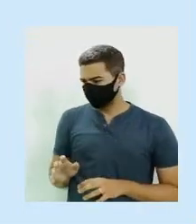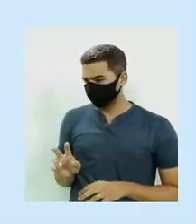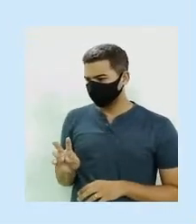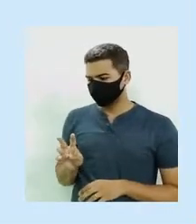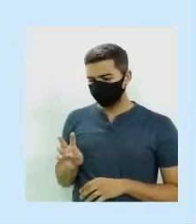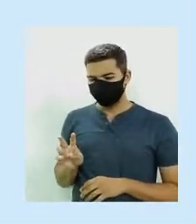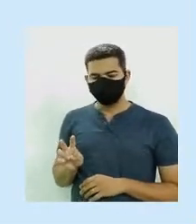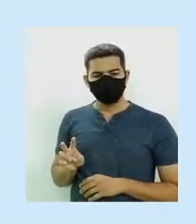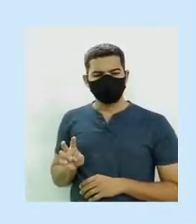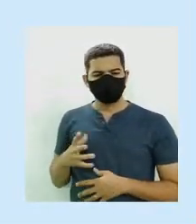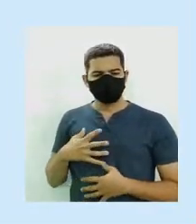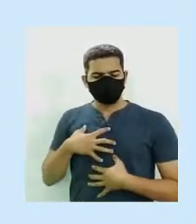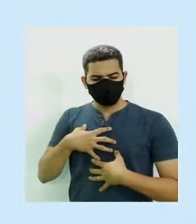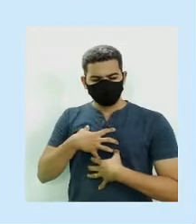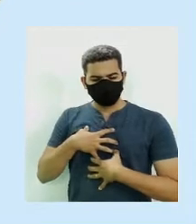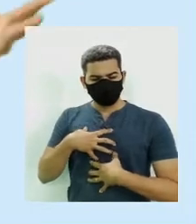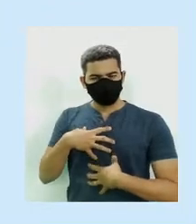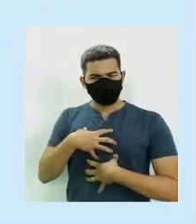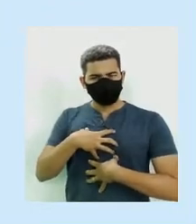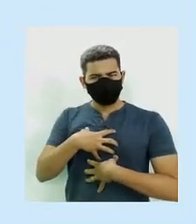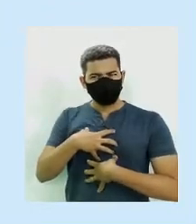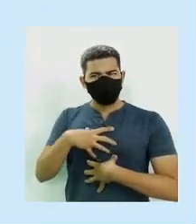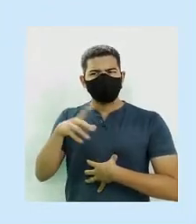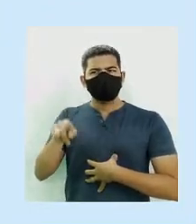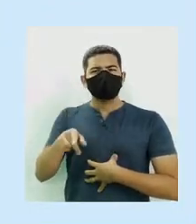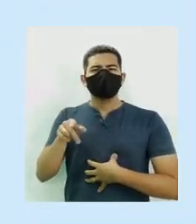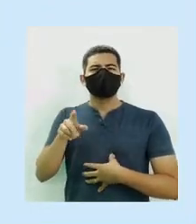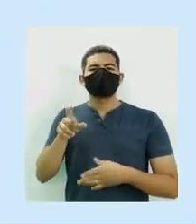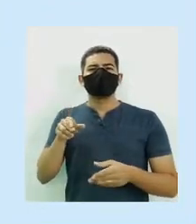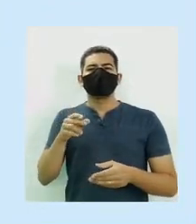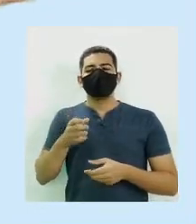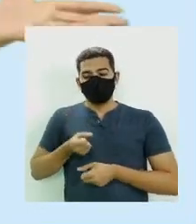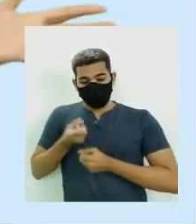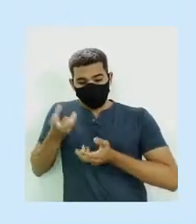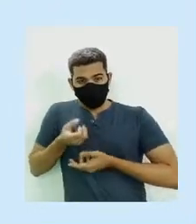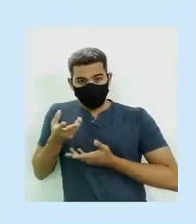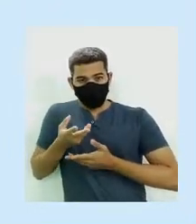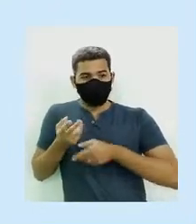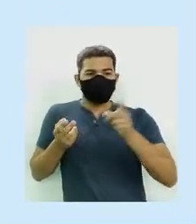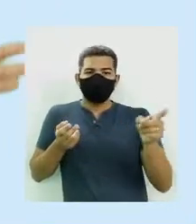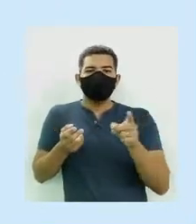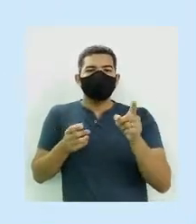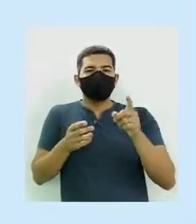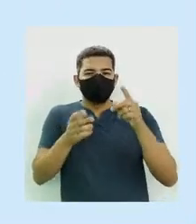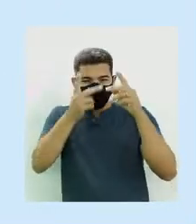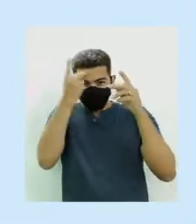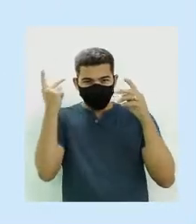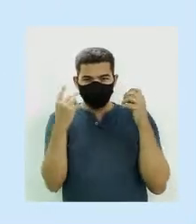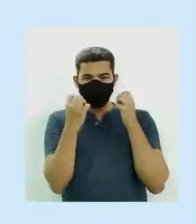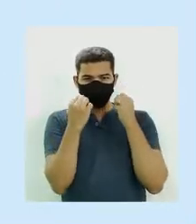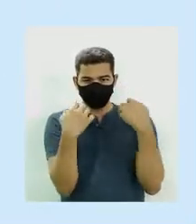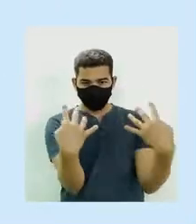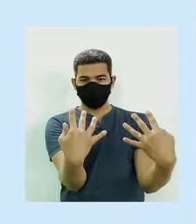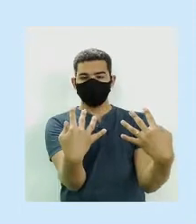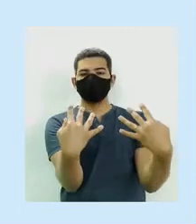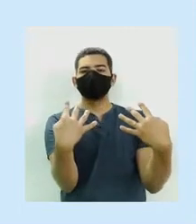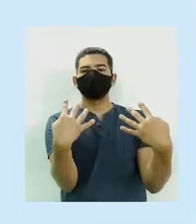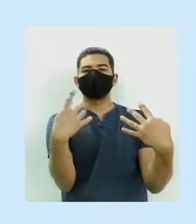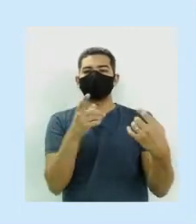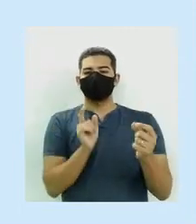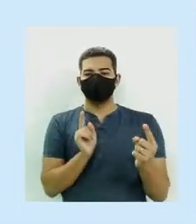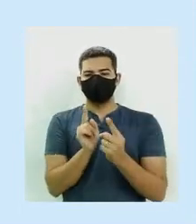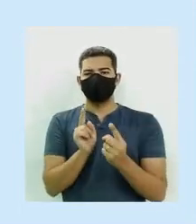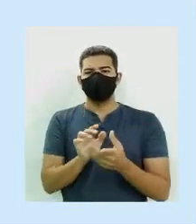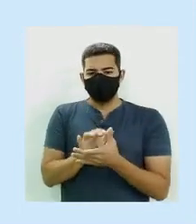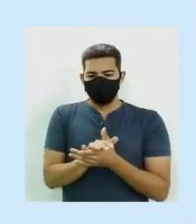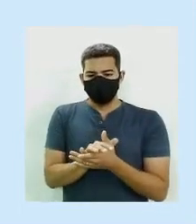se remeter àquele contato, né, do poeta e o público, a plateia. Nesse caso do slam, como